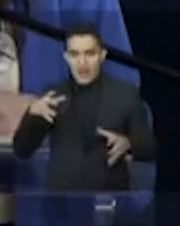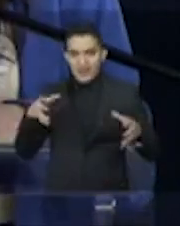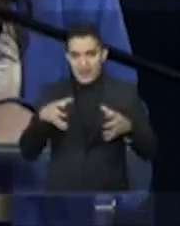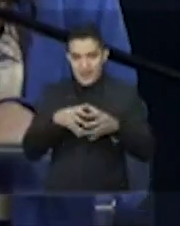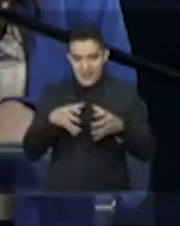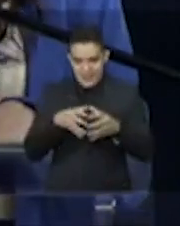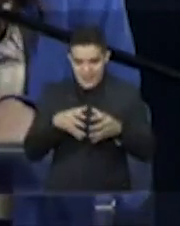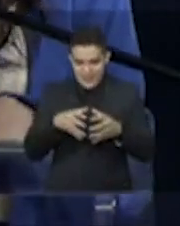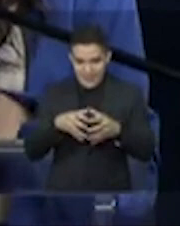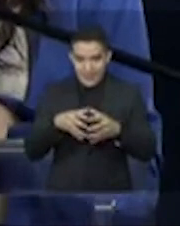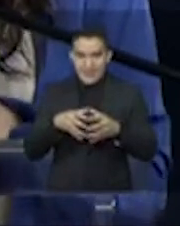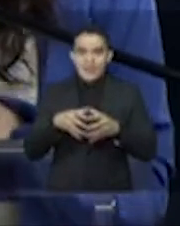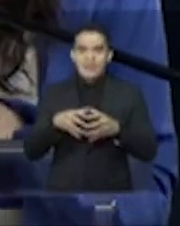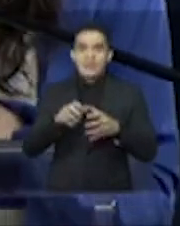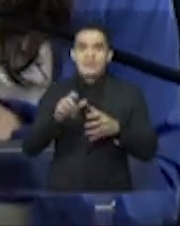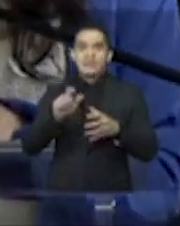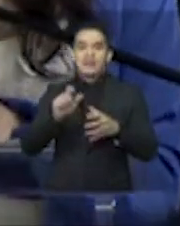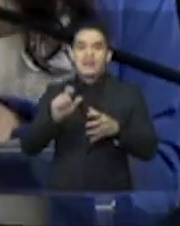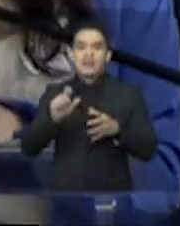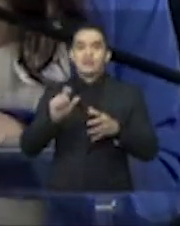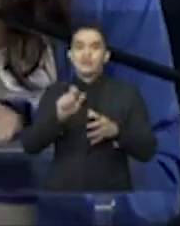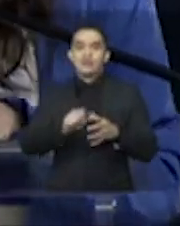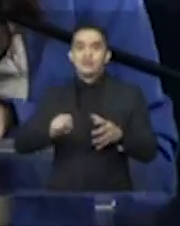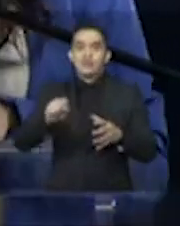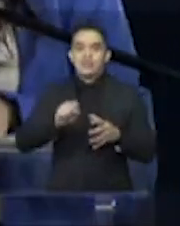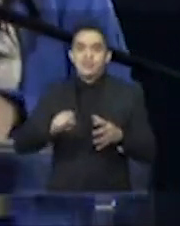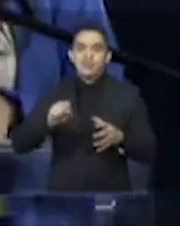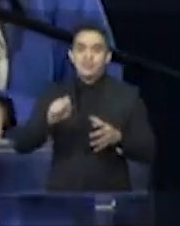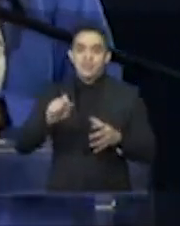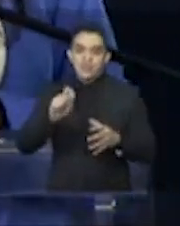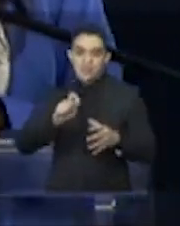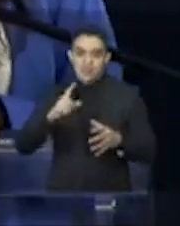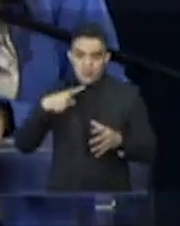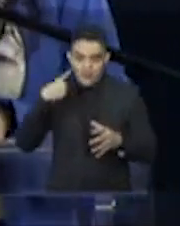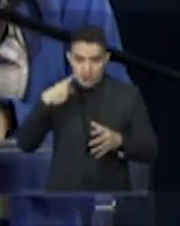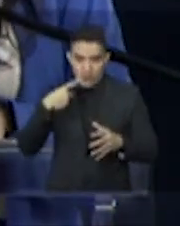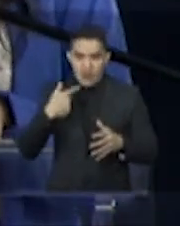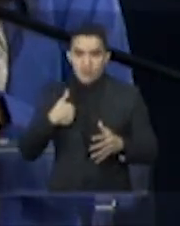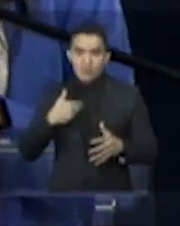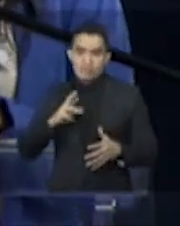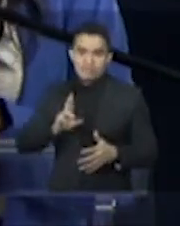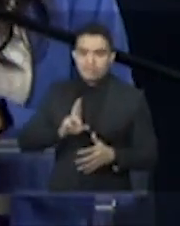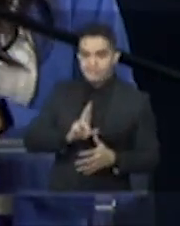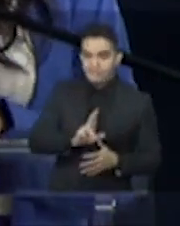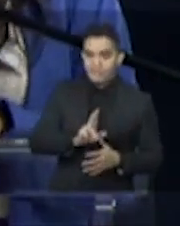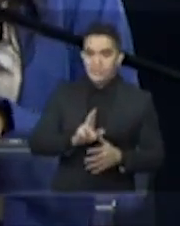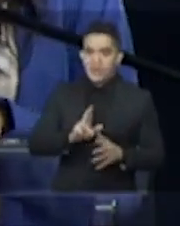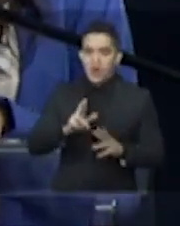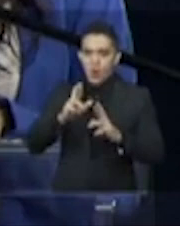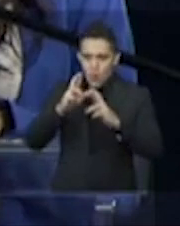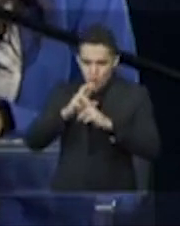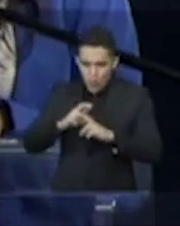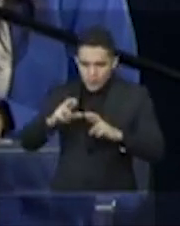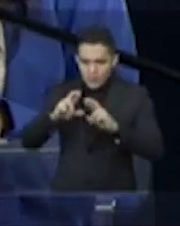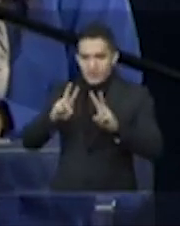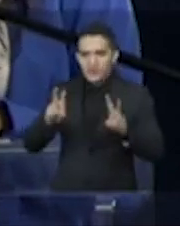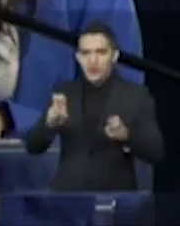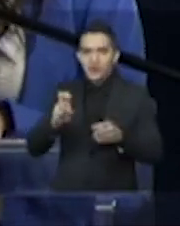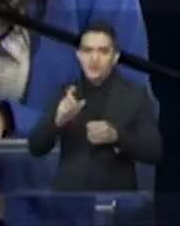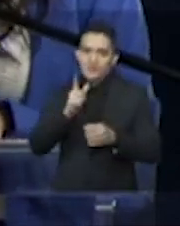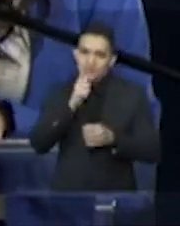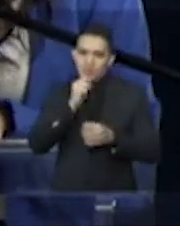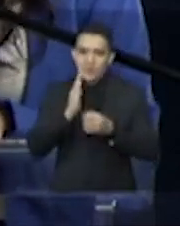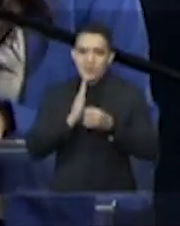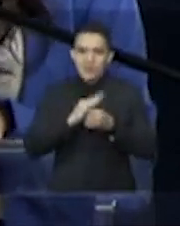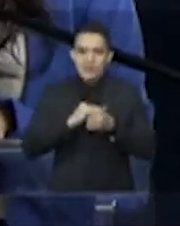Manesco Sociedade de Advogadas, mas hoje falo aqui pelo Observatório Nacional de Direito à Água e Saneamento, o ONDAS. O ONDAS foi